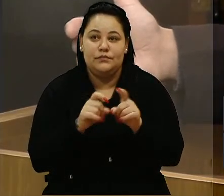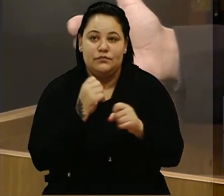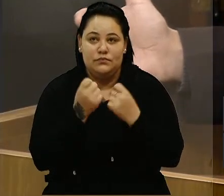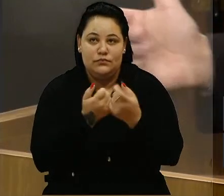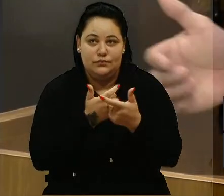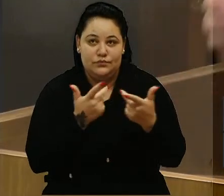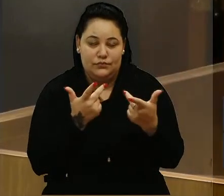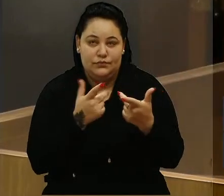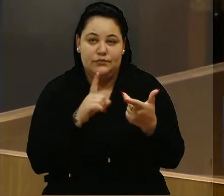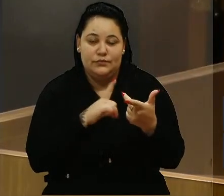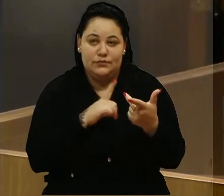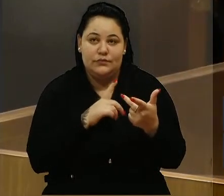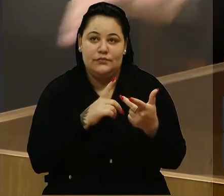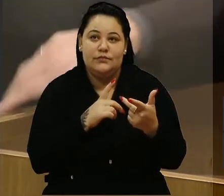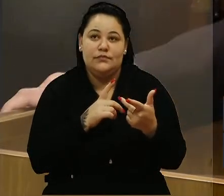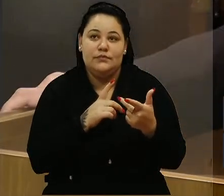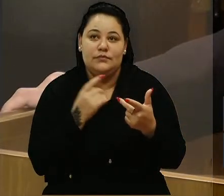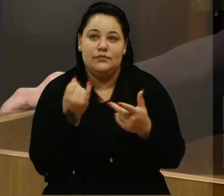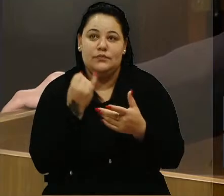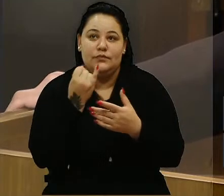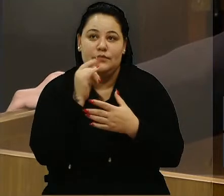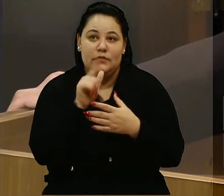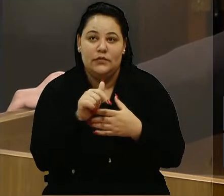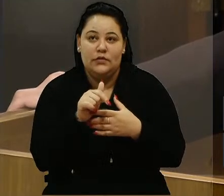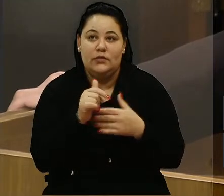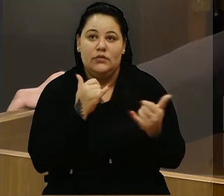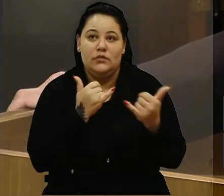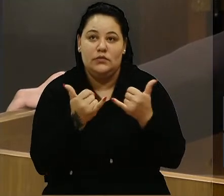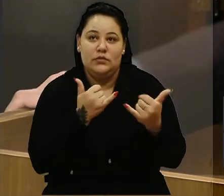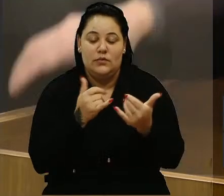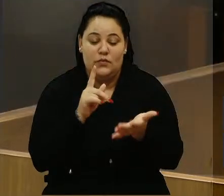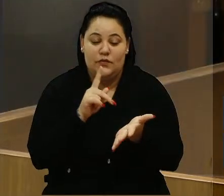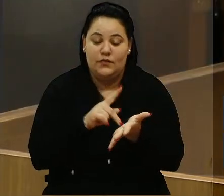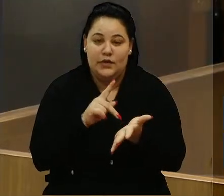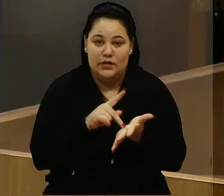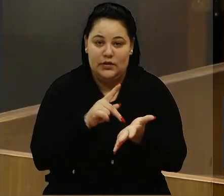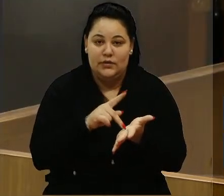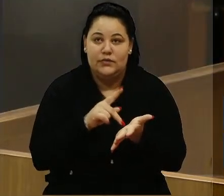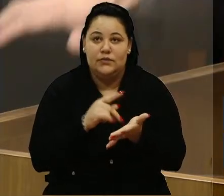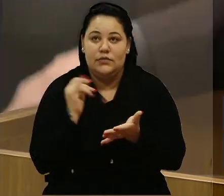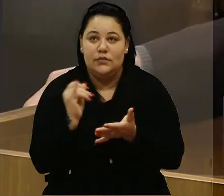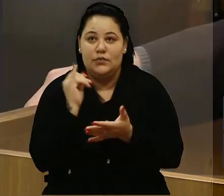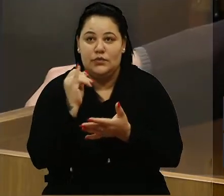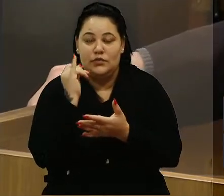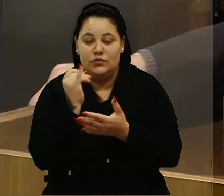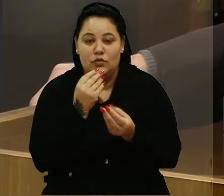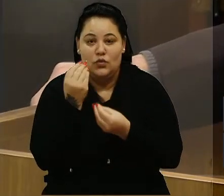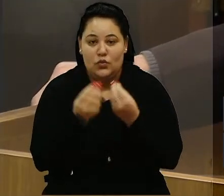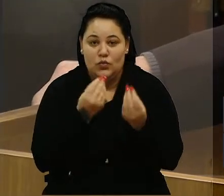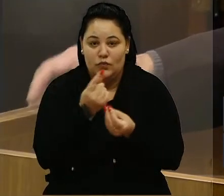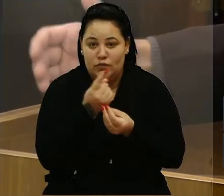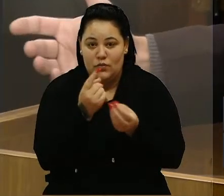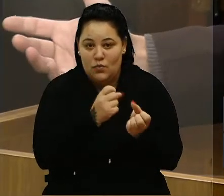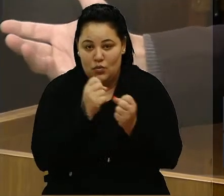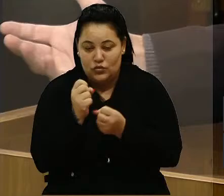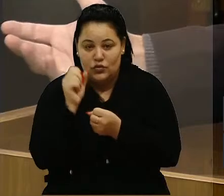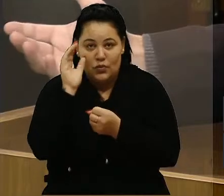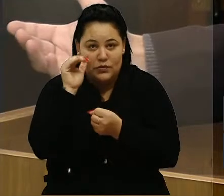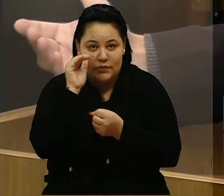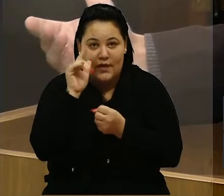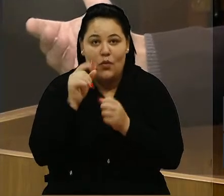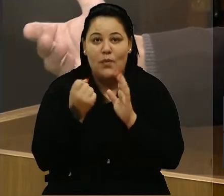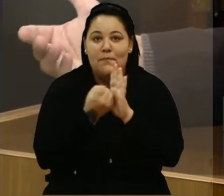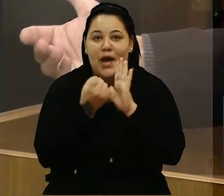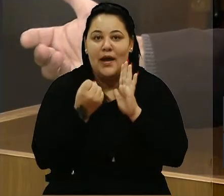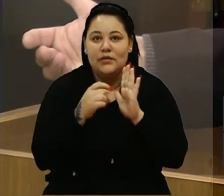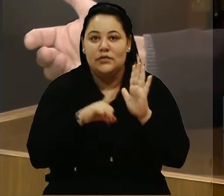tamanha nobreza. E aqui é um exemplo, né, verdadeiro, legítimo, como deu para observar ali um barco lotado